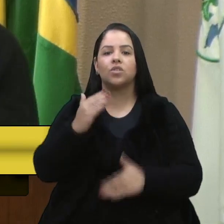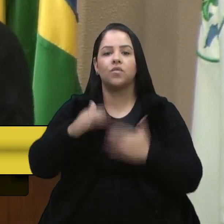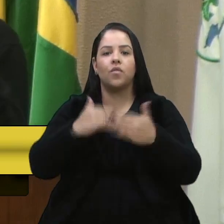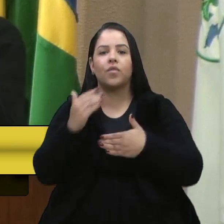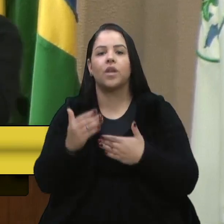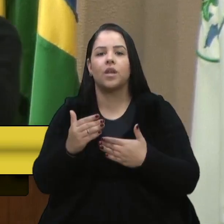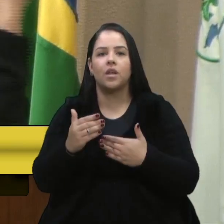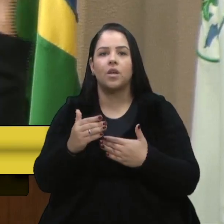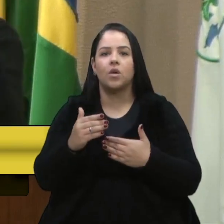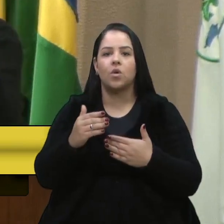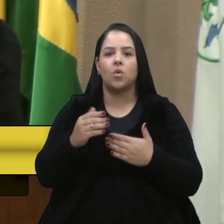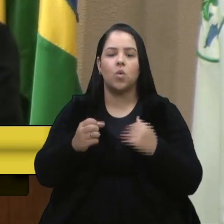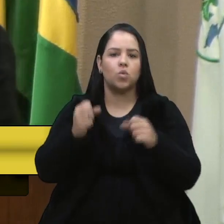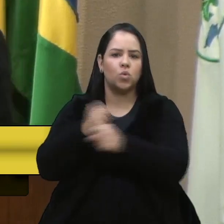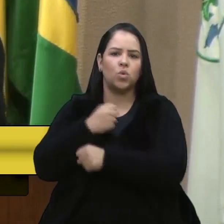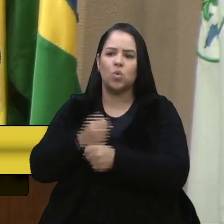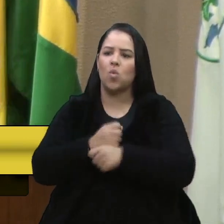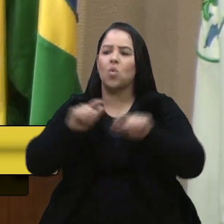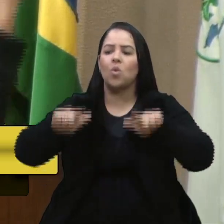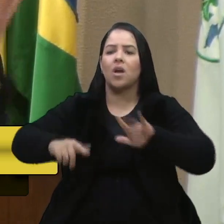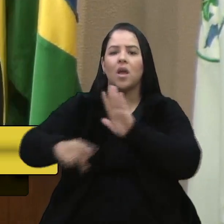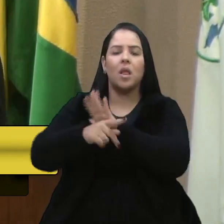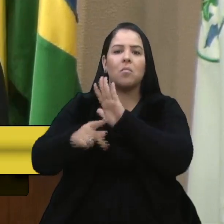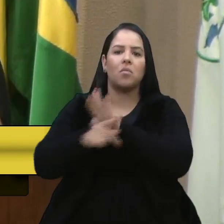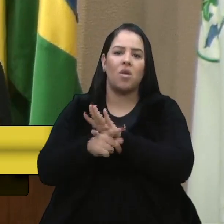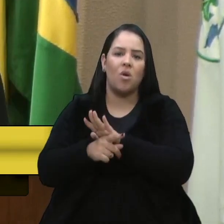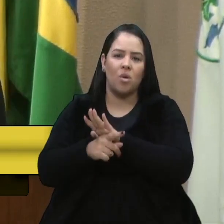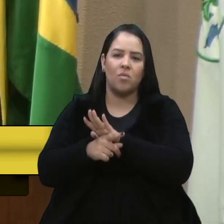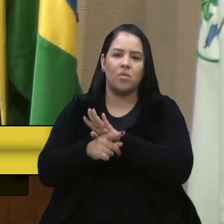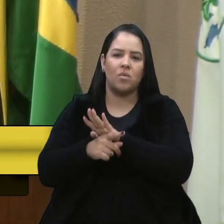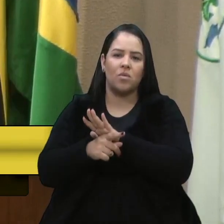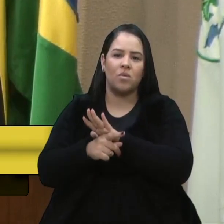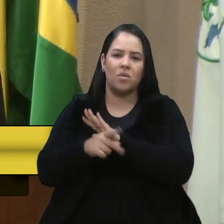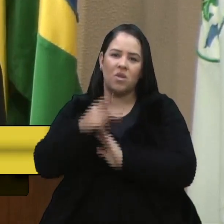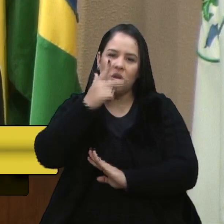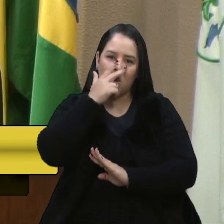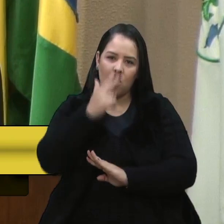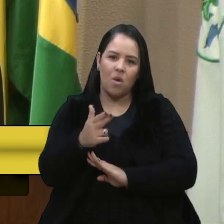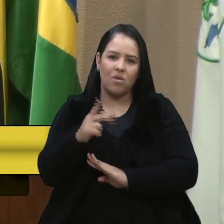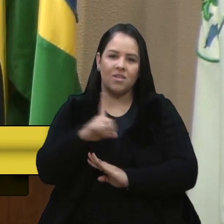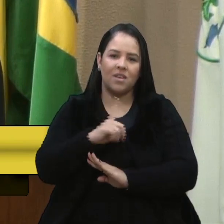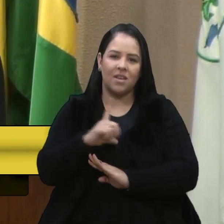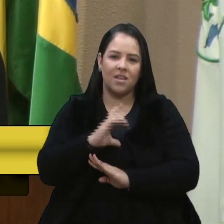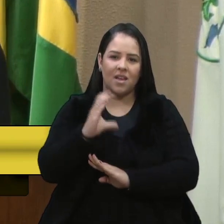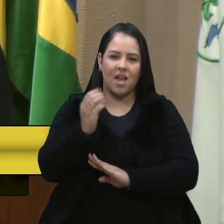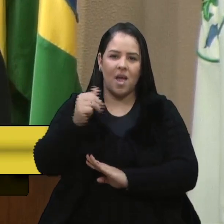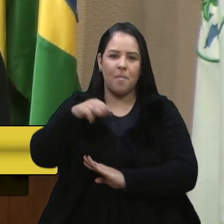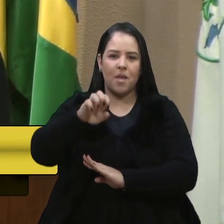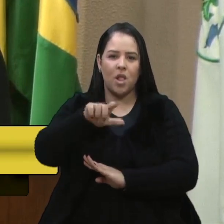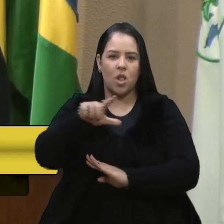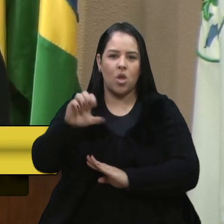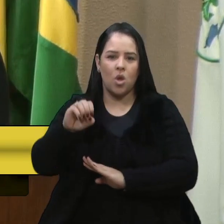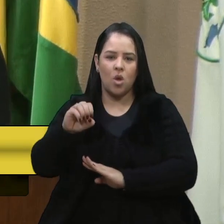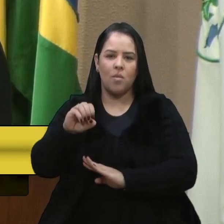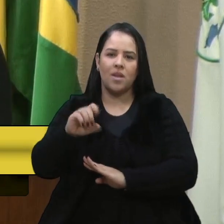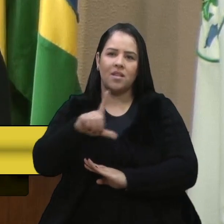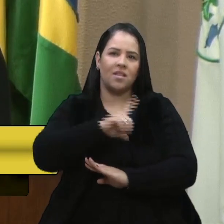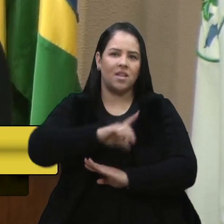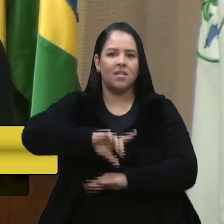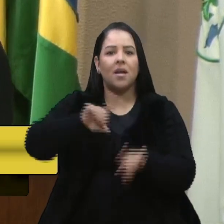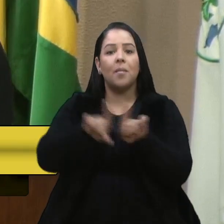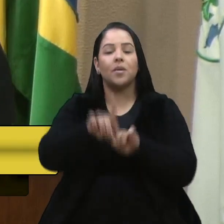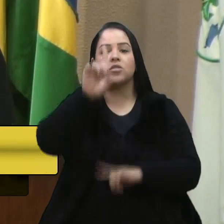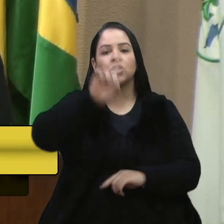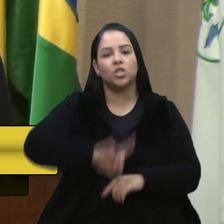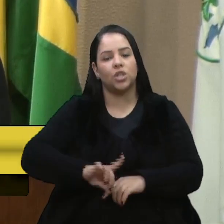local que se pareça com os camelódromos, para que eles também tenham ali o seu direito de expor,